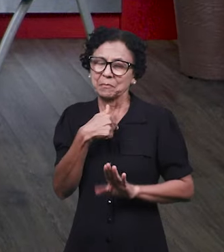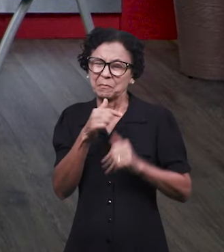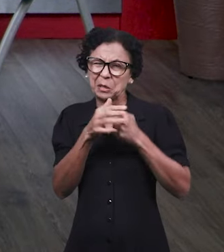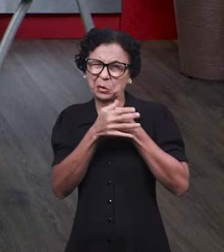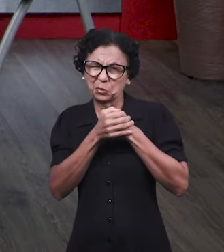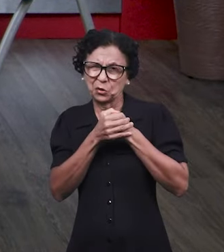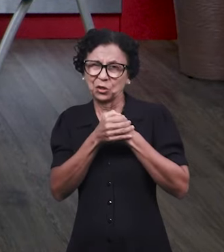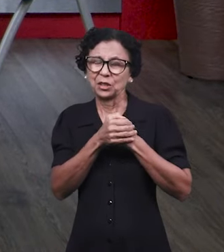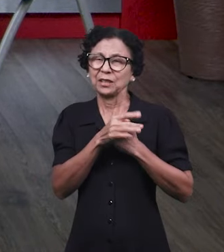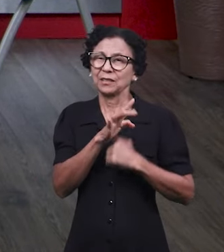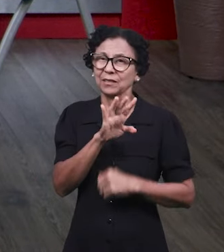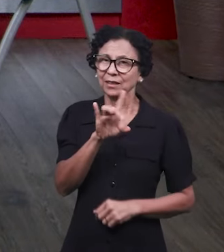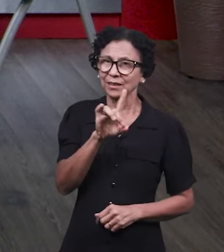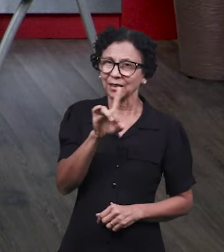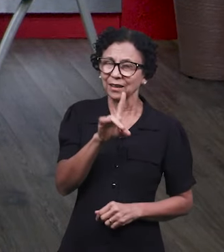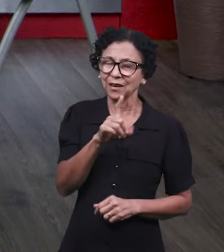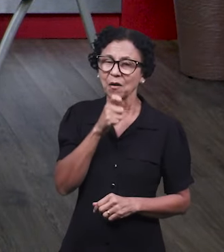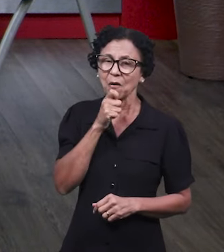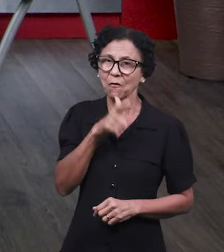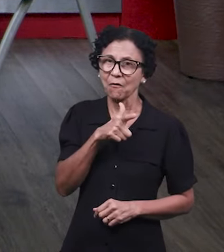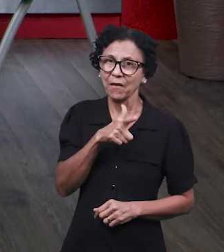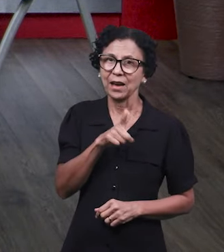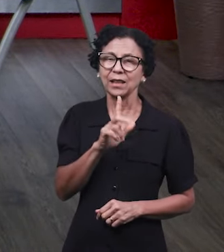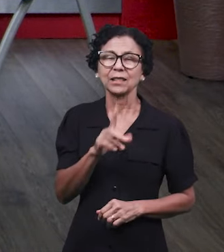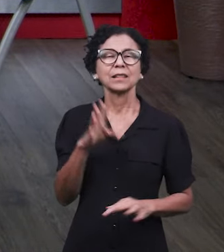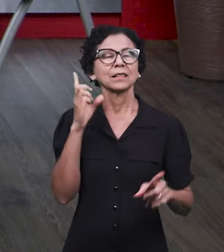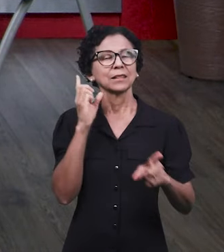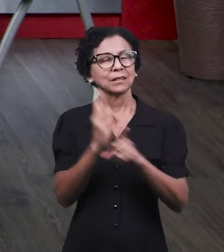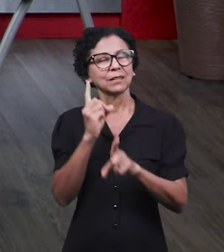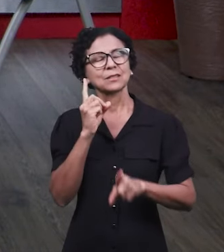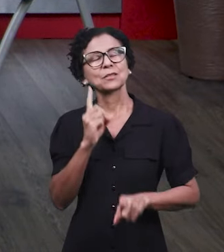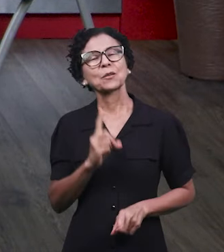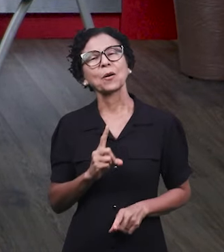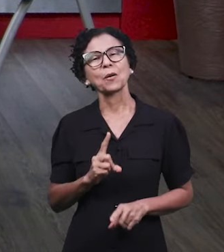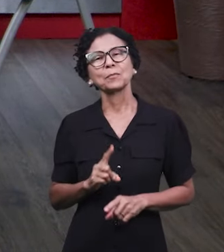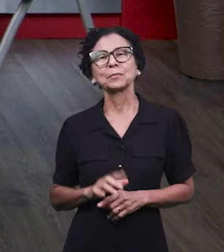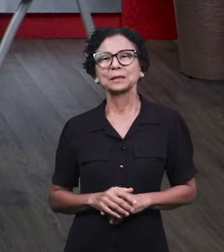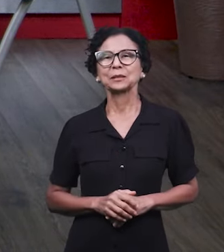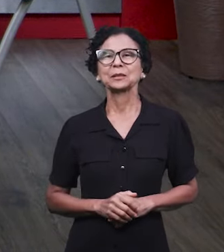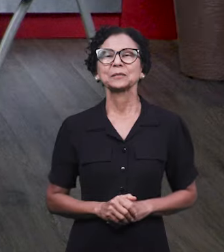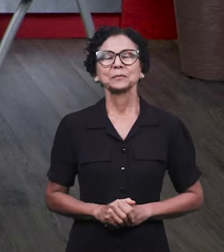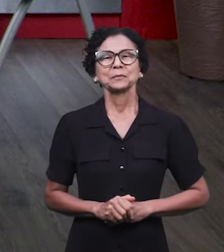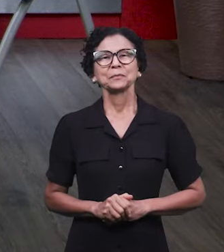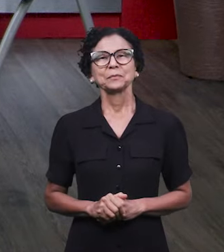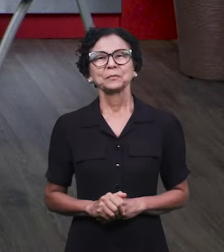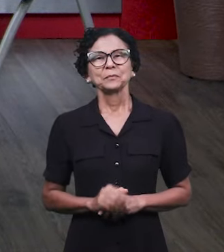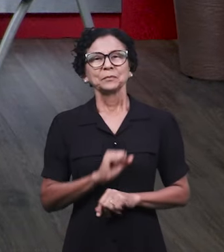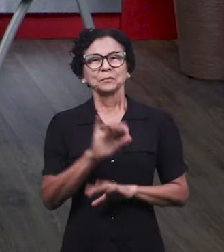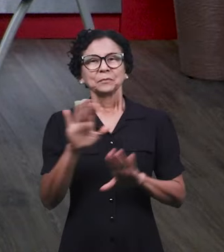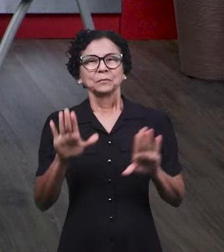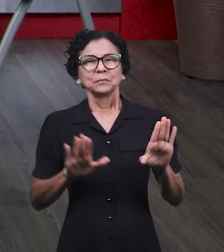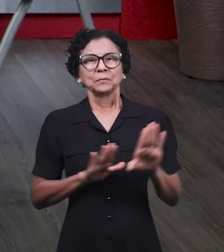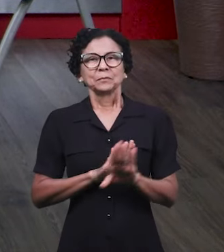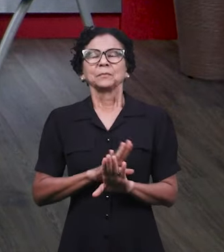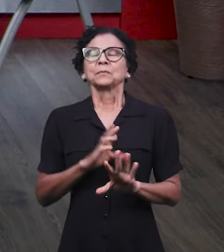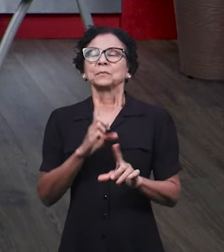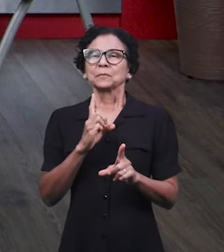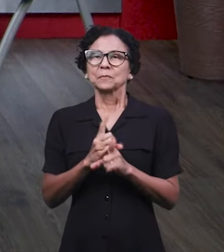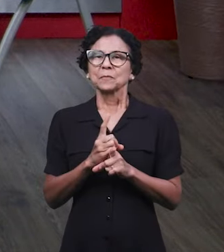anônimos que ofendem que agridem é possível também descobrir quem criou qual e-mail utilizado dados